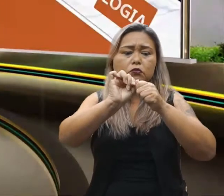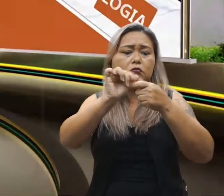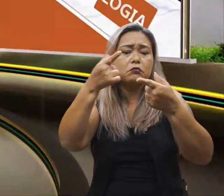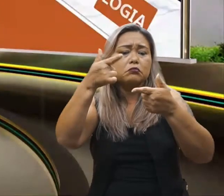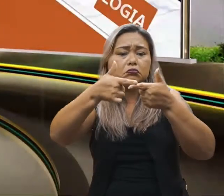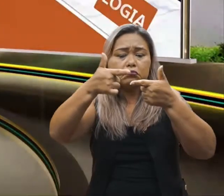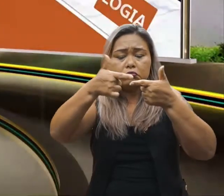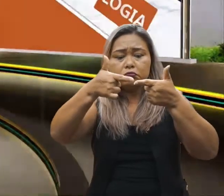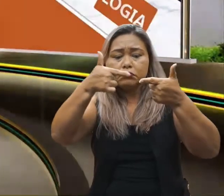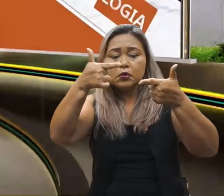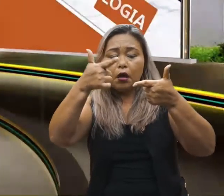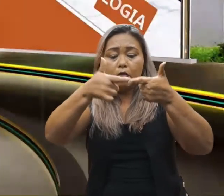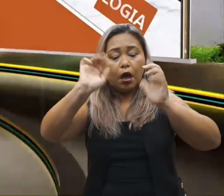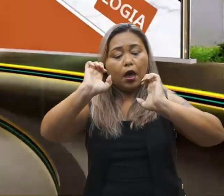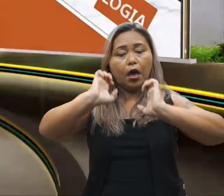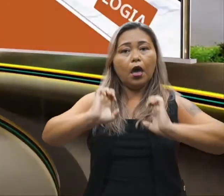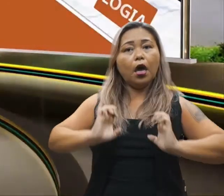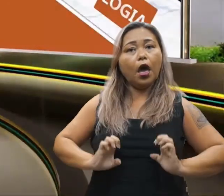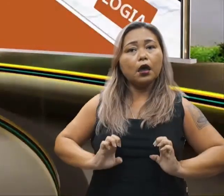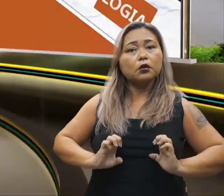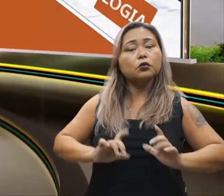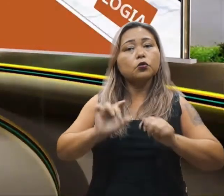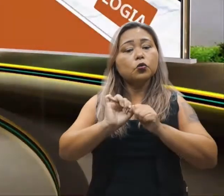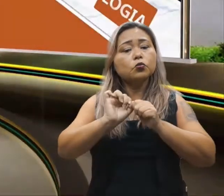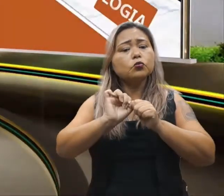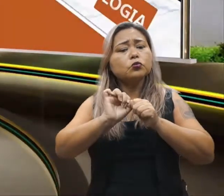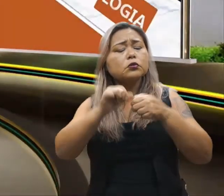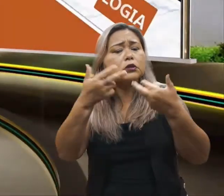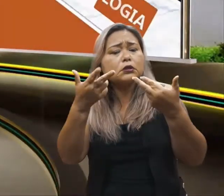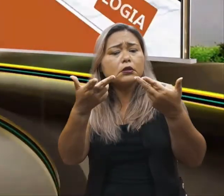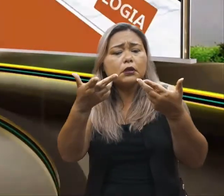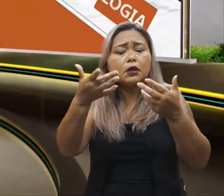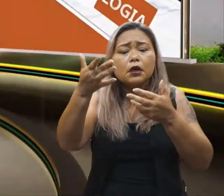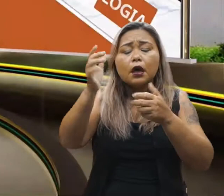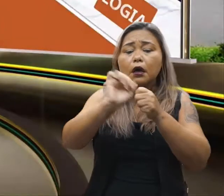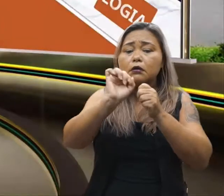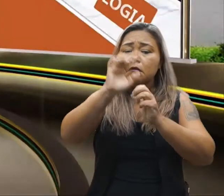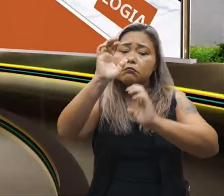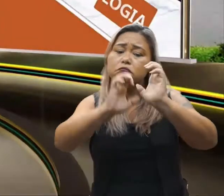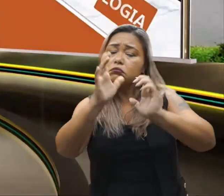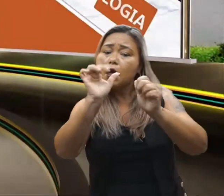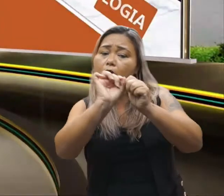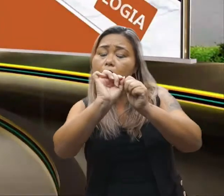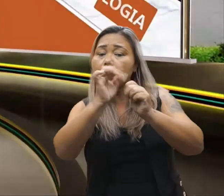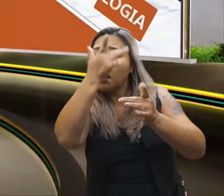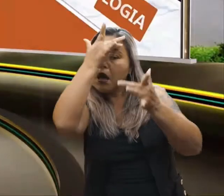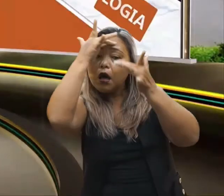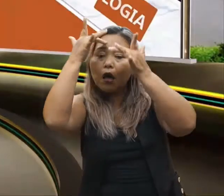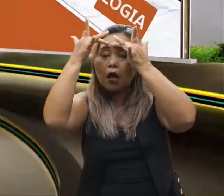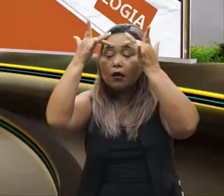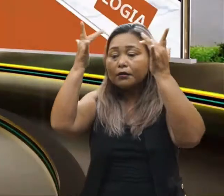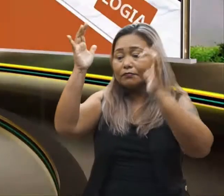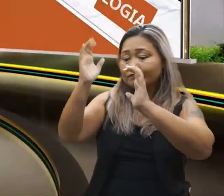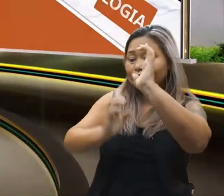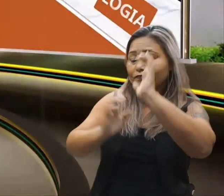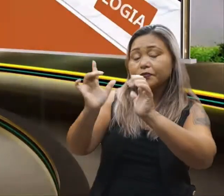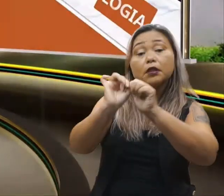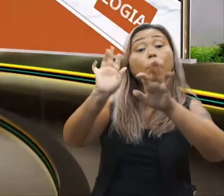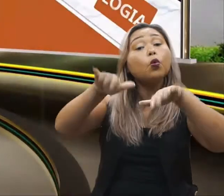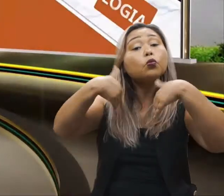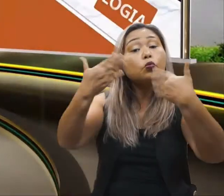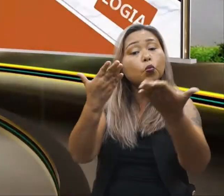Ela leva em consideração esses conflitos entre as pessoas. Dessa forma, a gente vem na aula de hoje